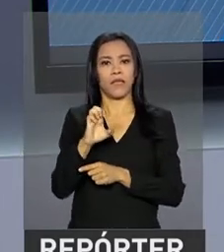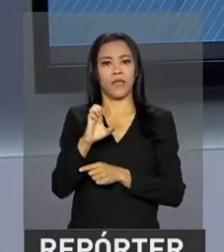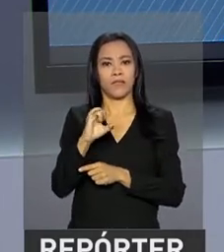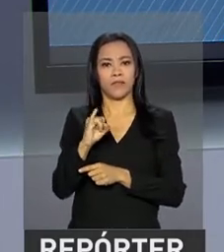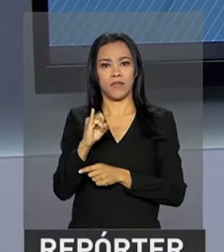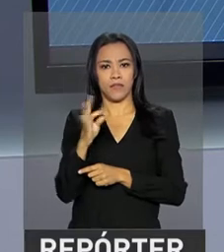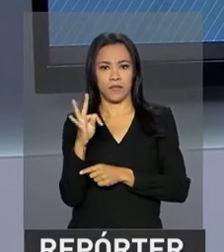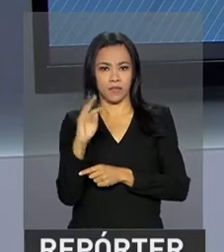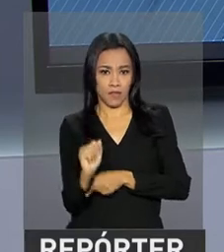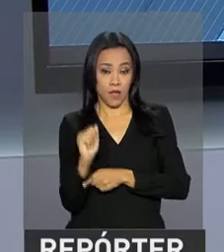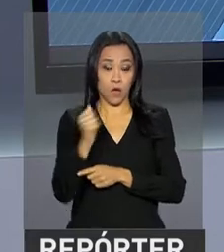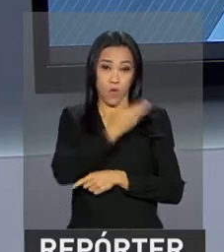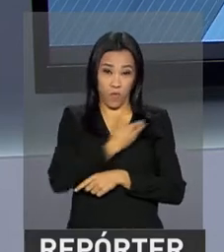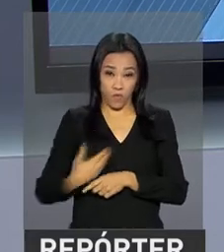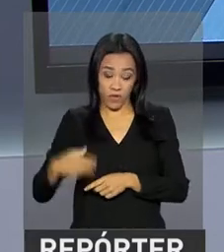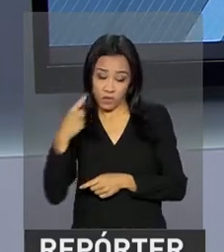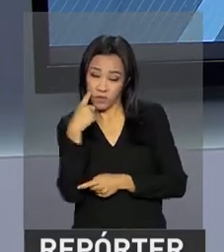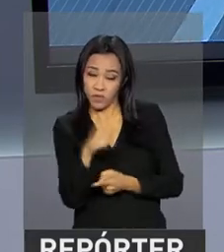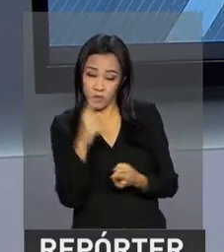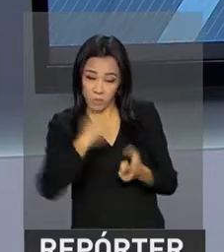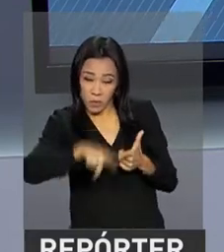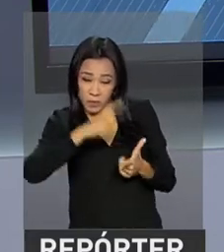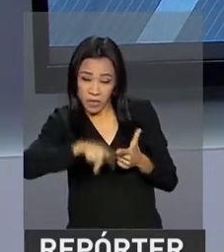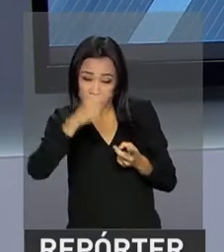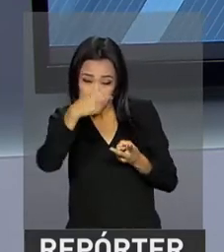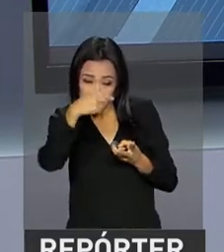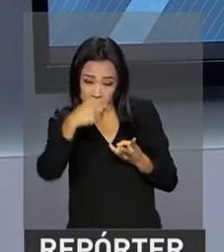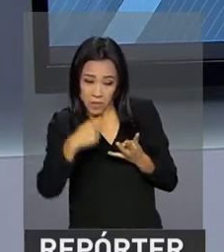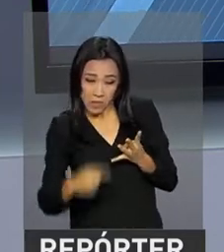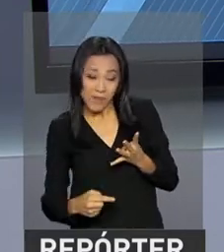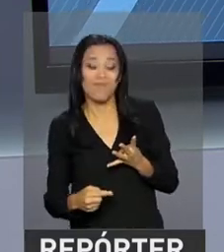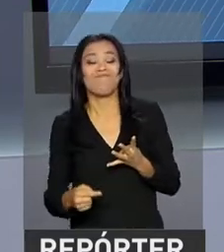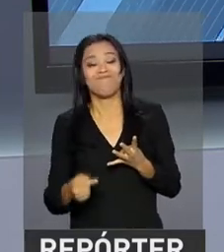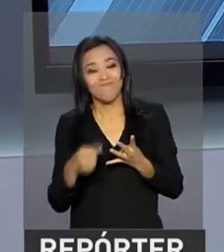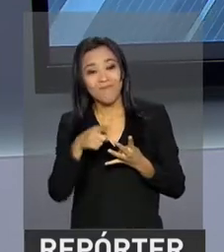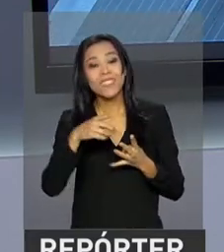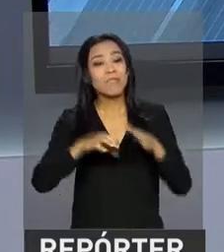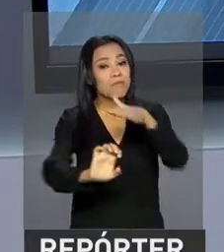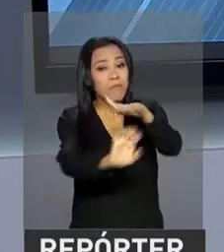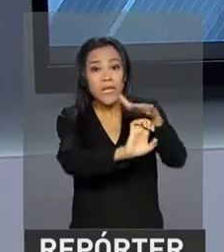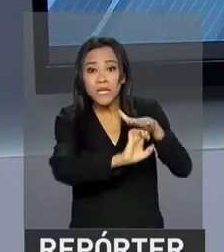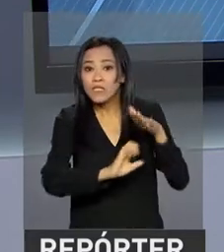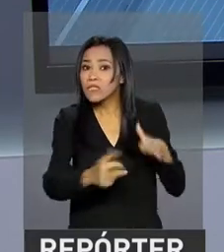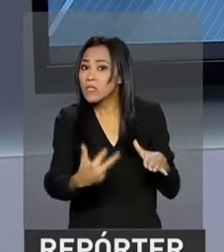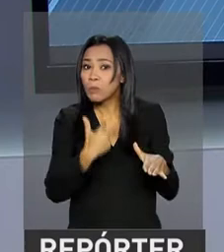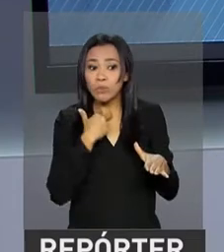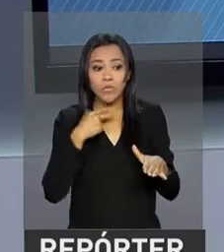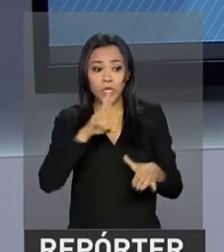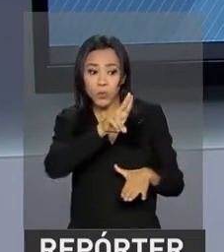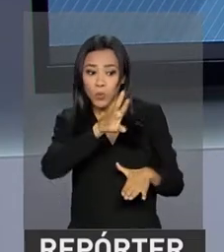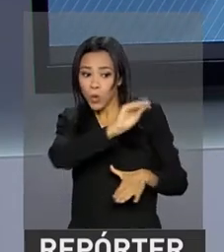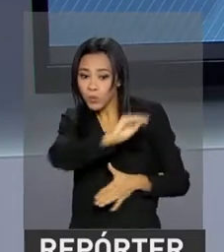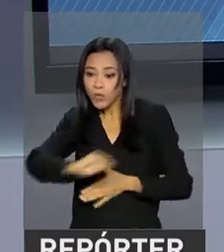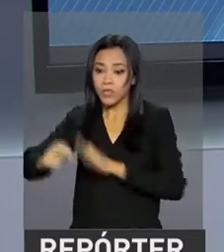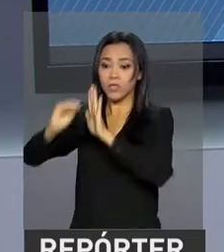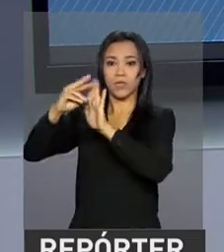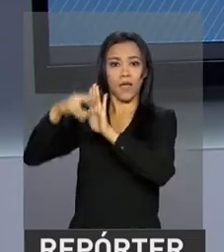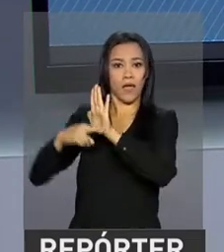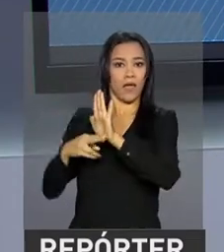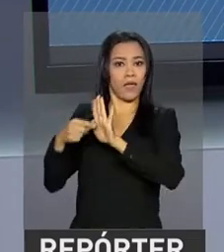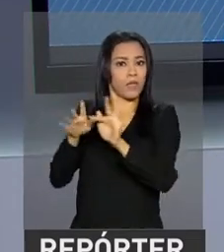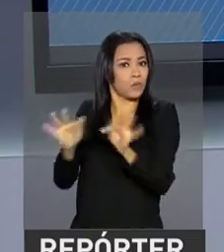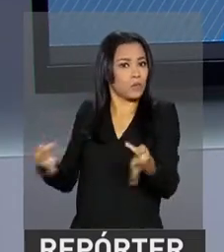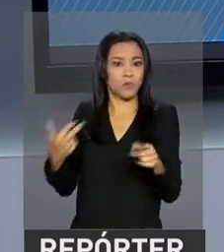pelo governo vão de erros nas receitas recebidas e até mesmo empresas que não poderiam estar inscritas no simples nacional a